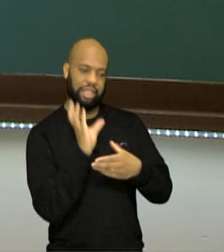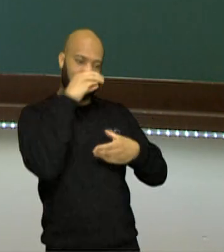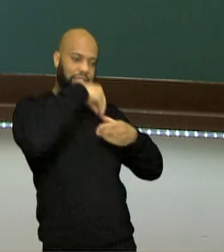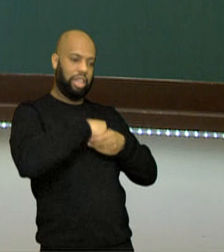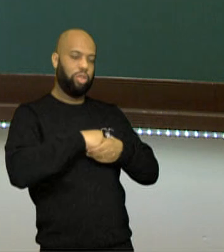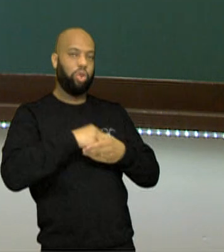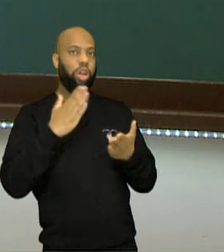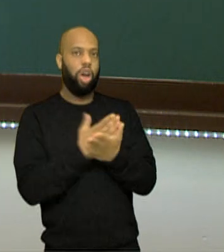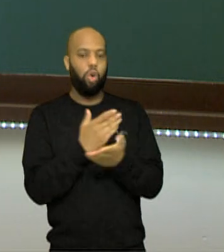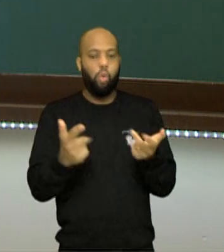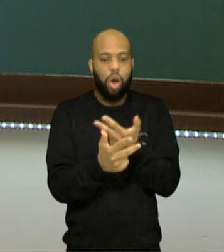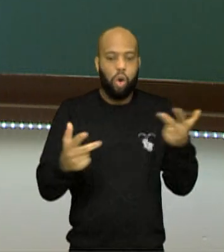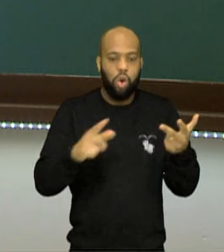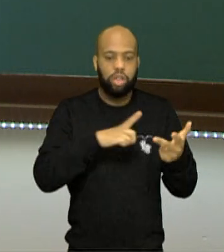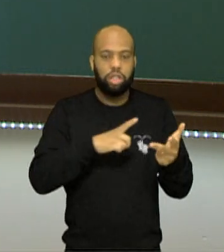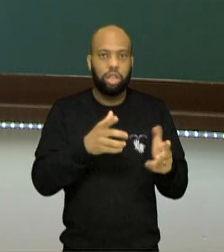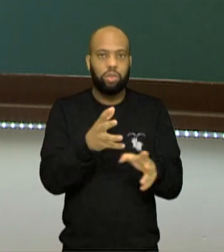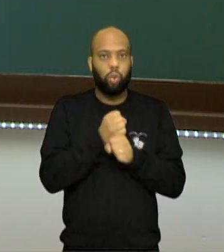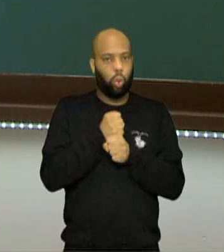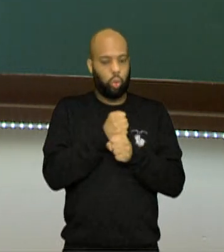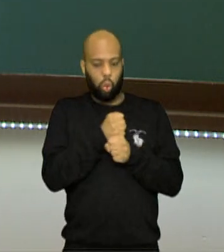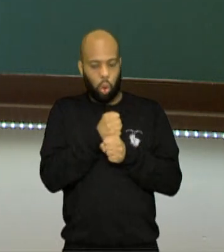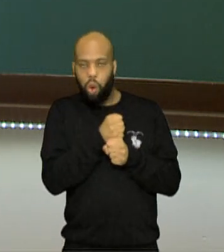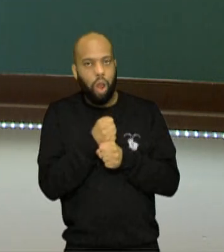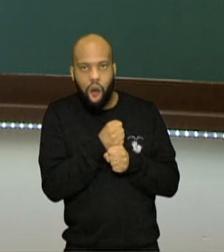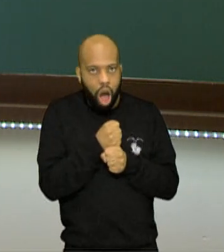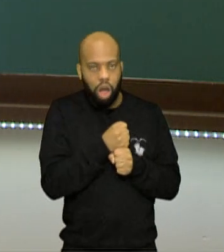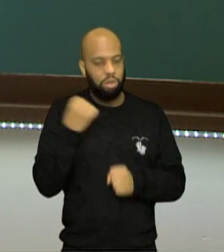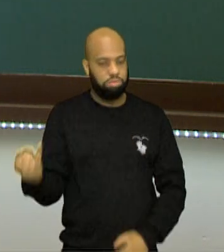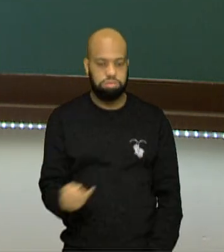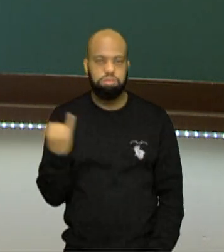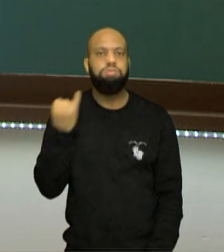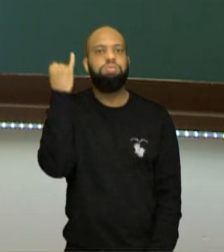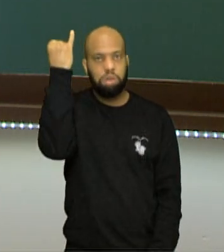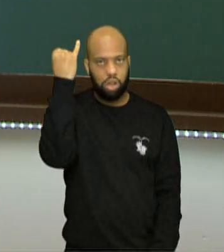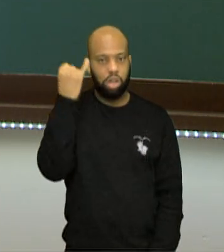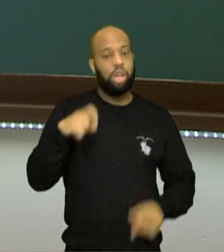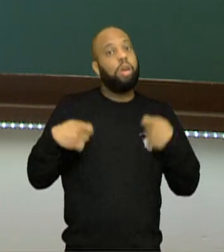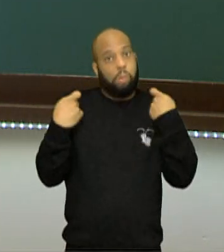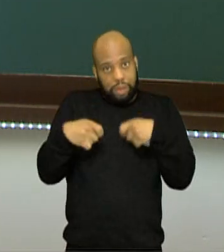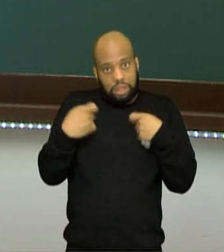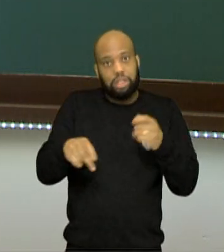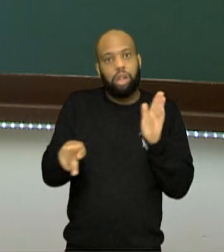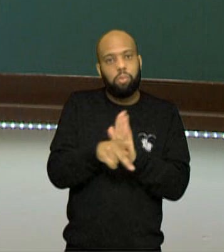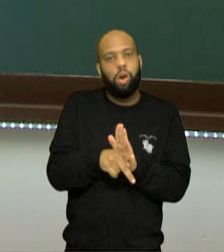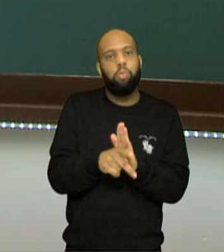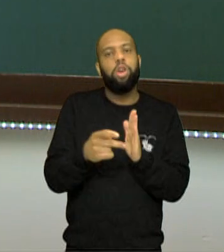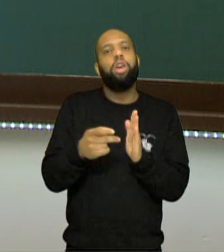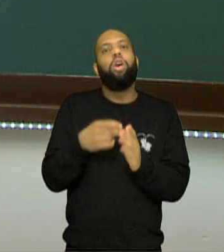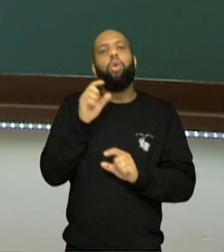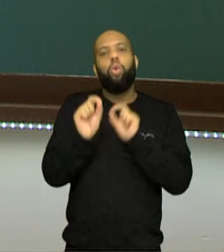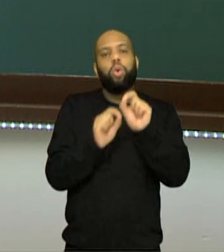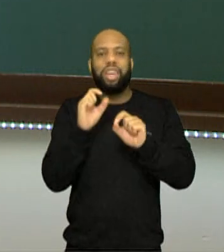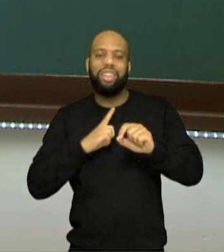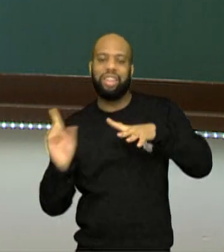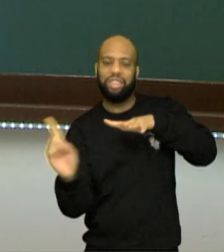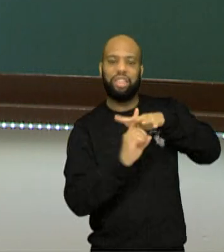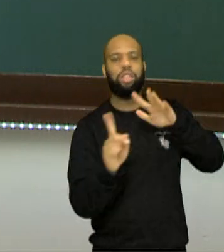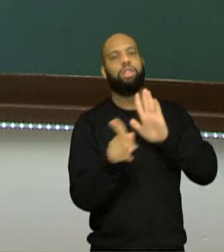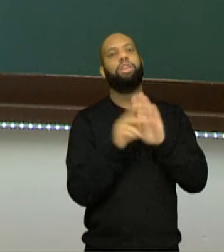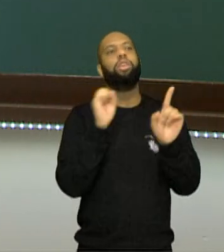daquelas pulsões e daquelas repressões que são necessárias para o funcionamento e